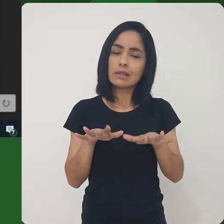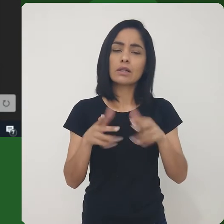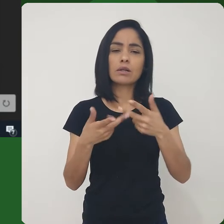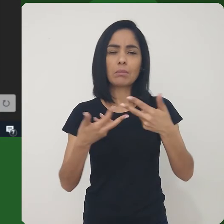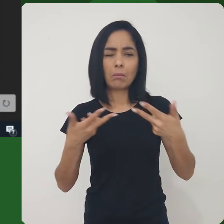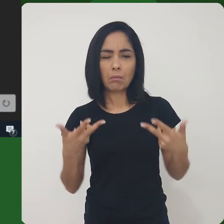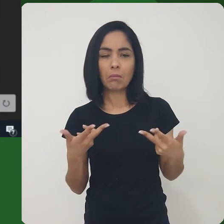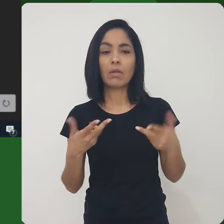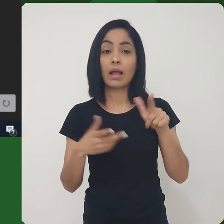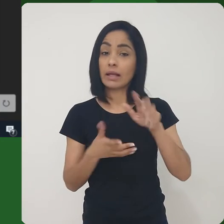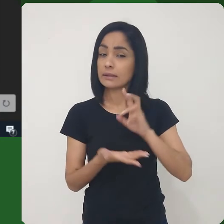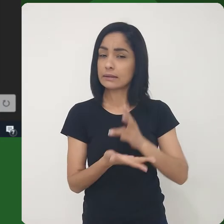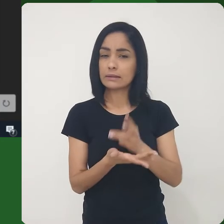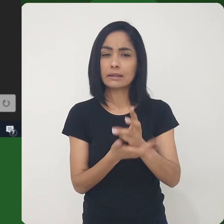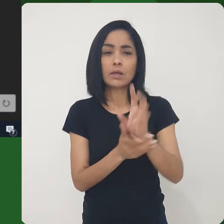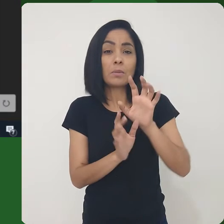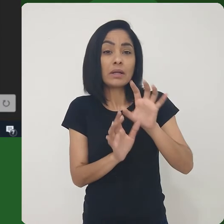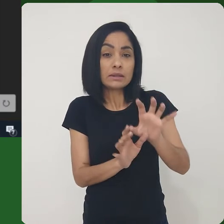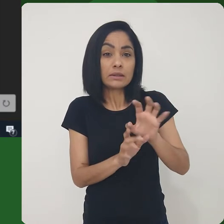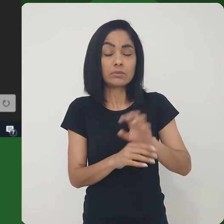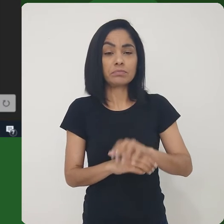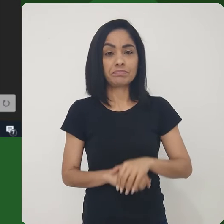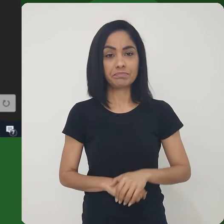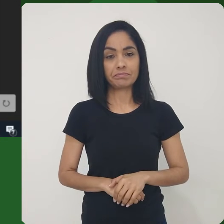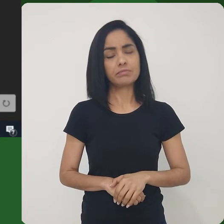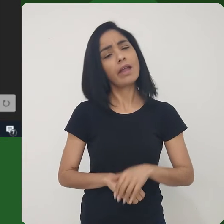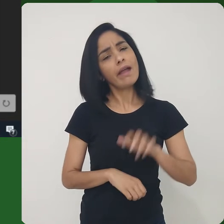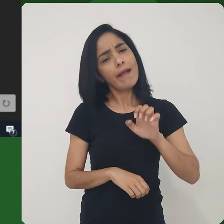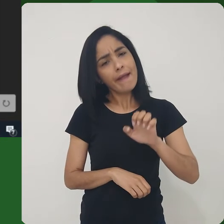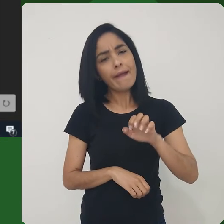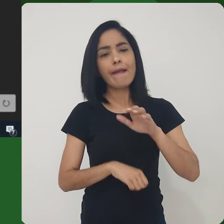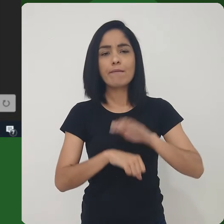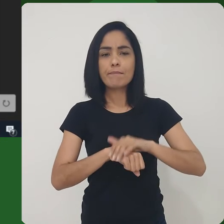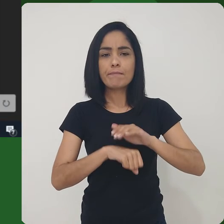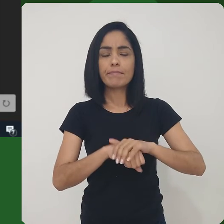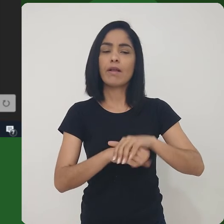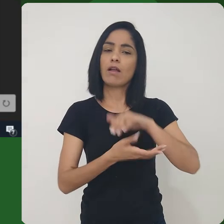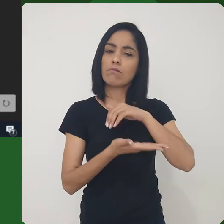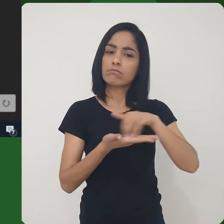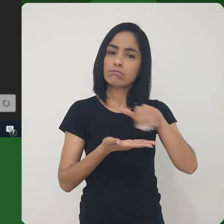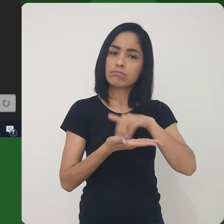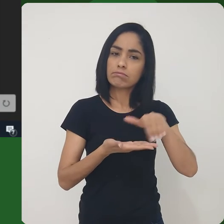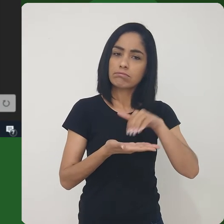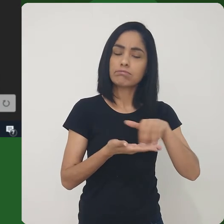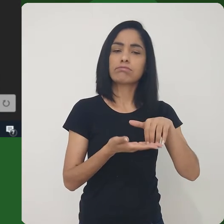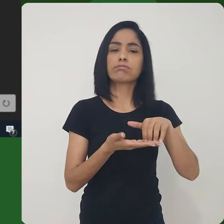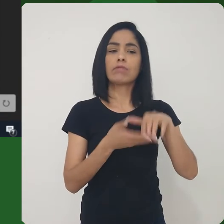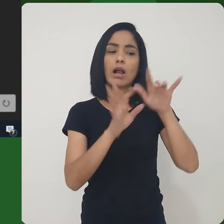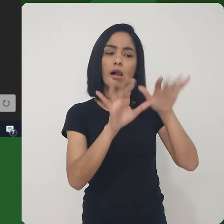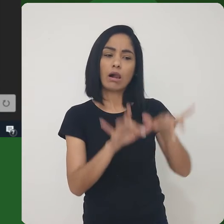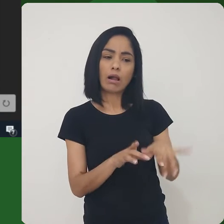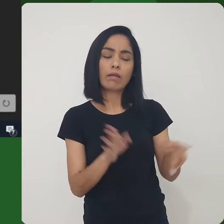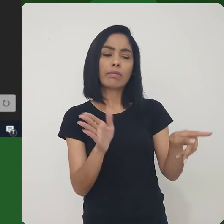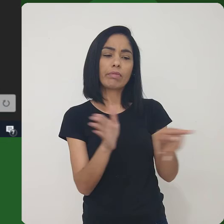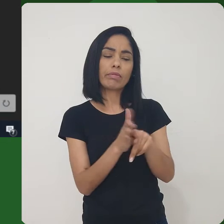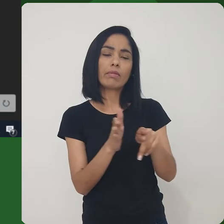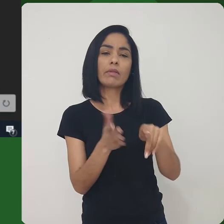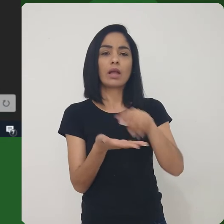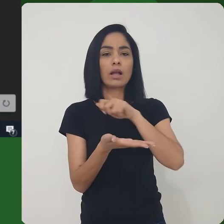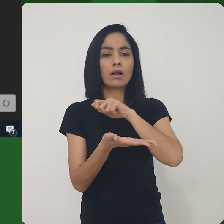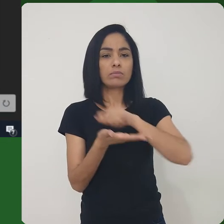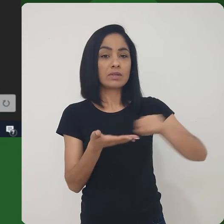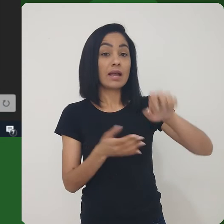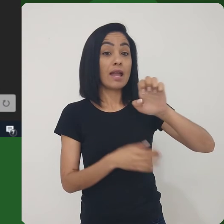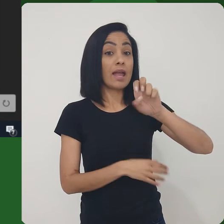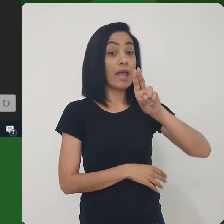sessão, né? E aí acredito que para constar, né? Lavrei a ata que subscrevo é assinada pelo